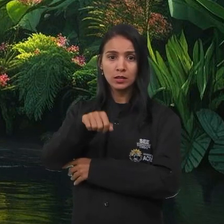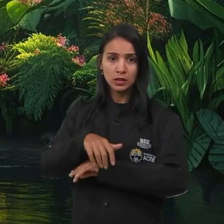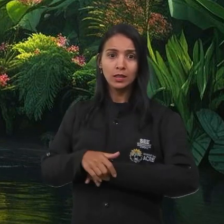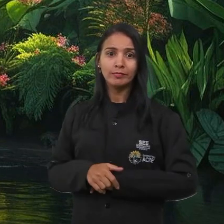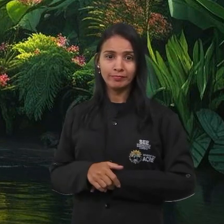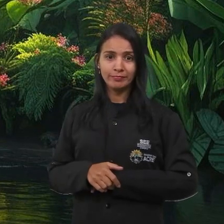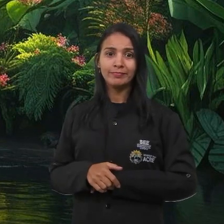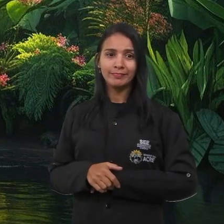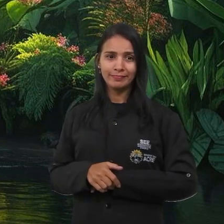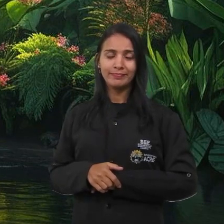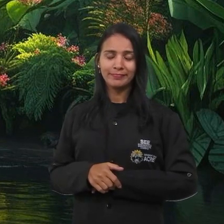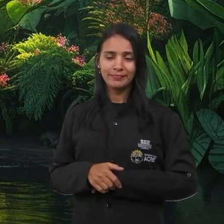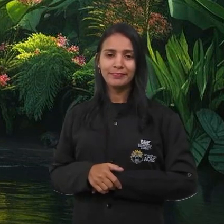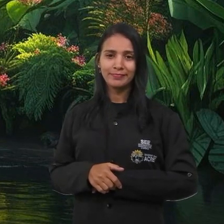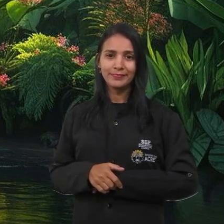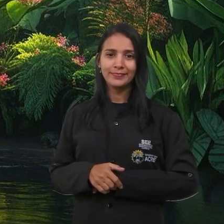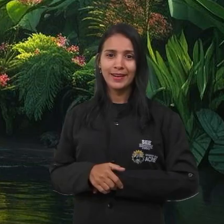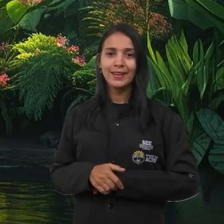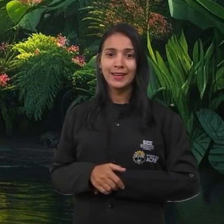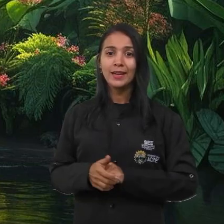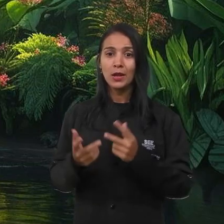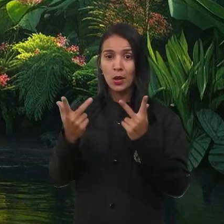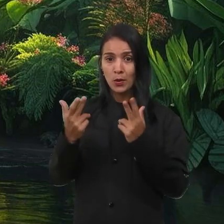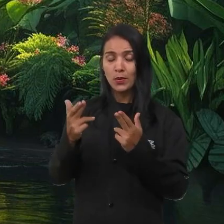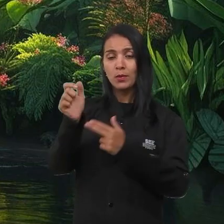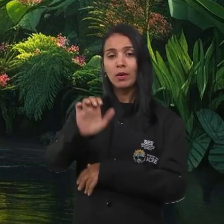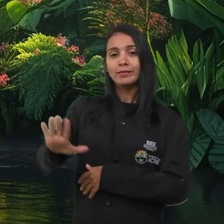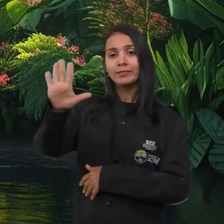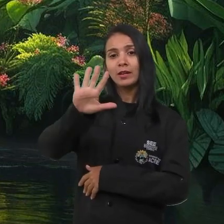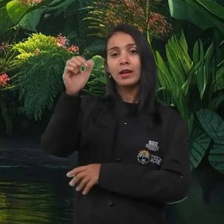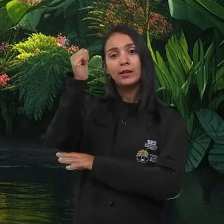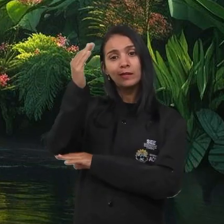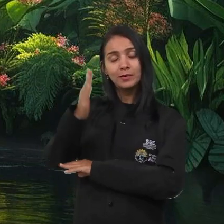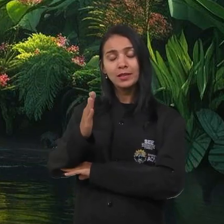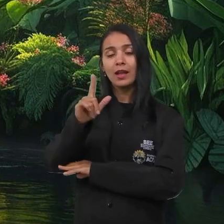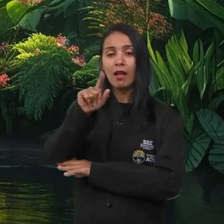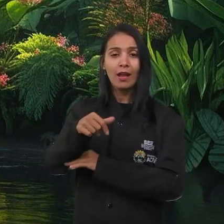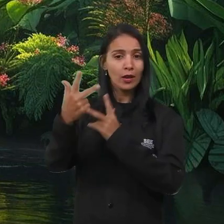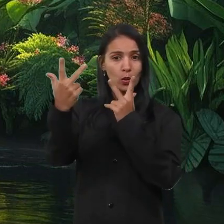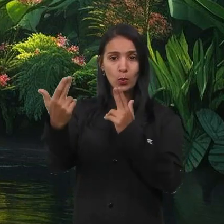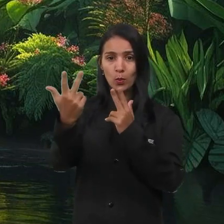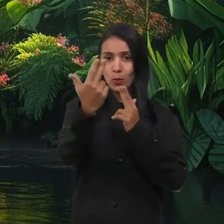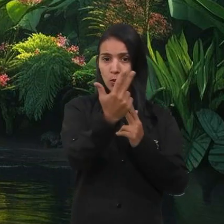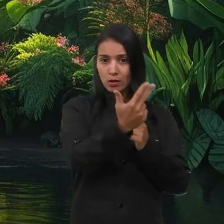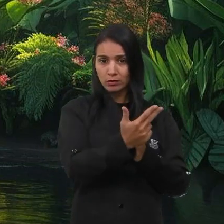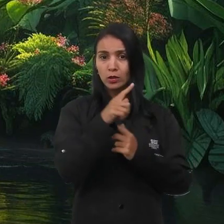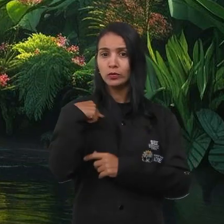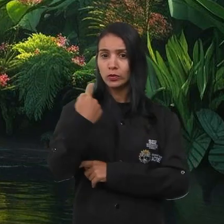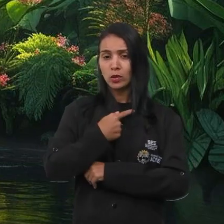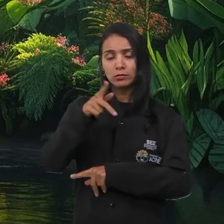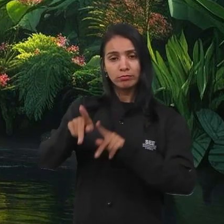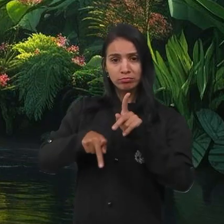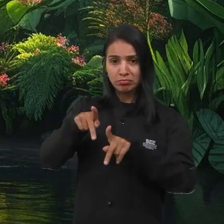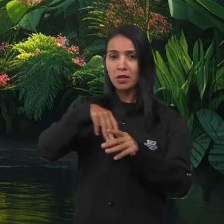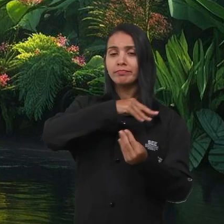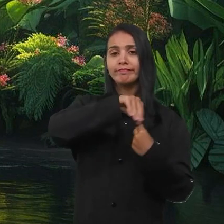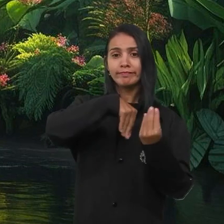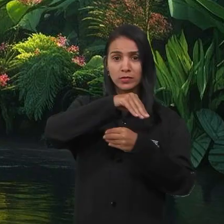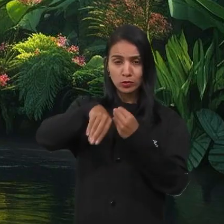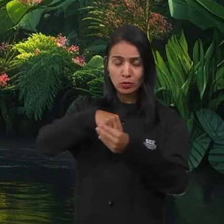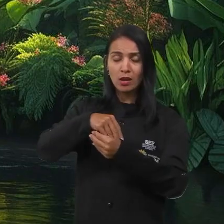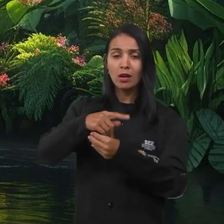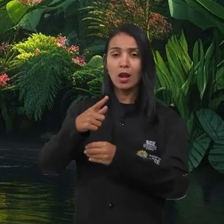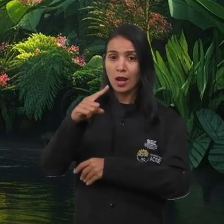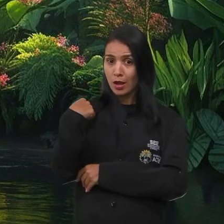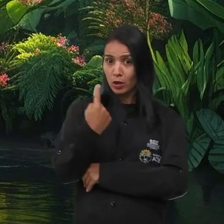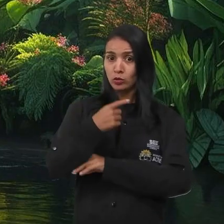o caso do restante do Brasil, não é diferente. Temos uma população miscigenada, formando uma